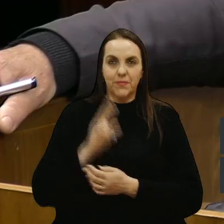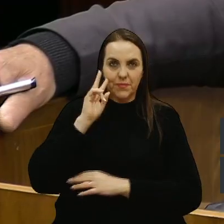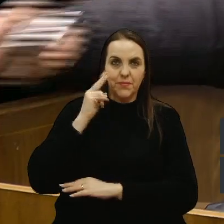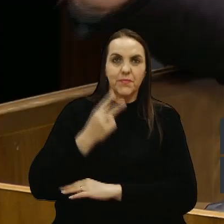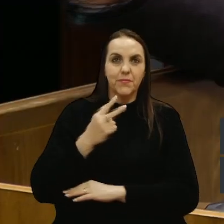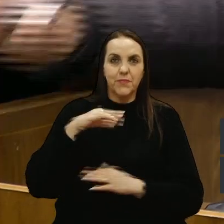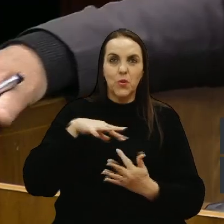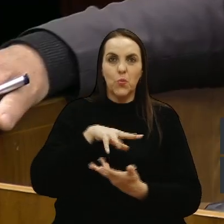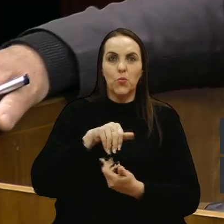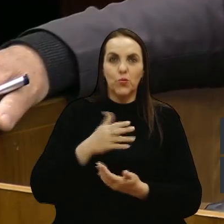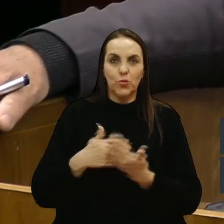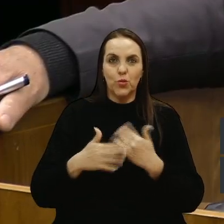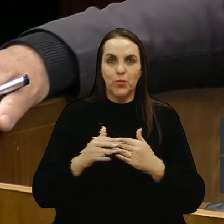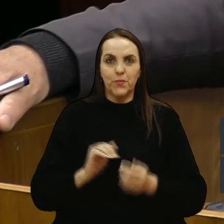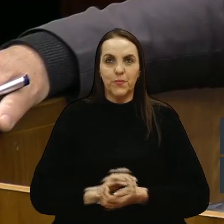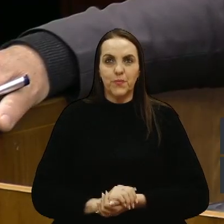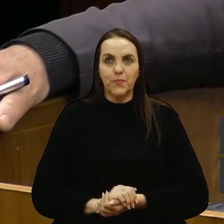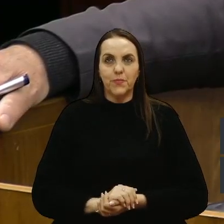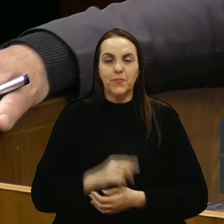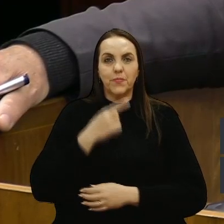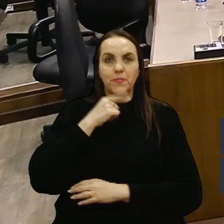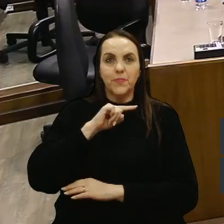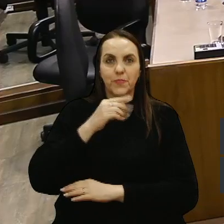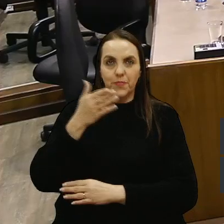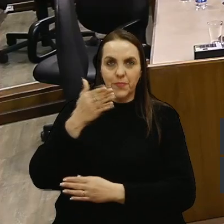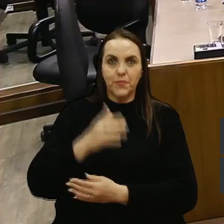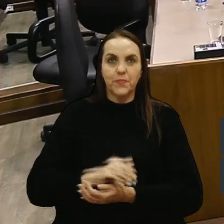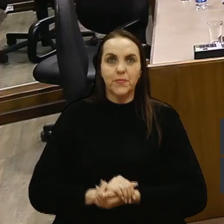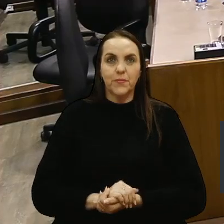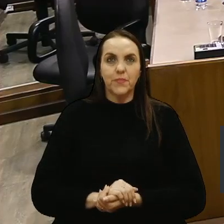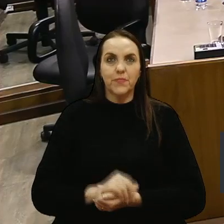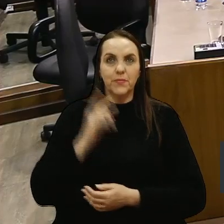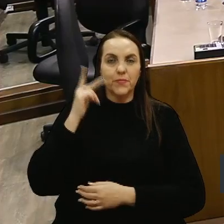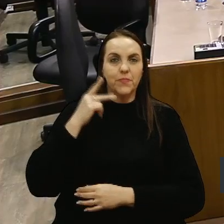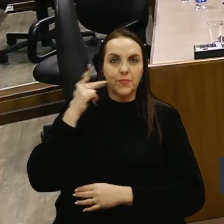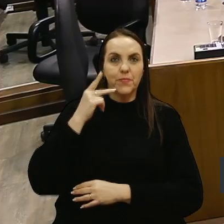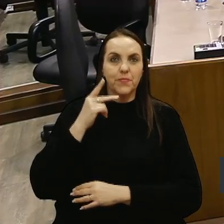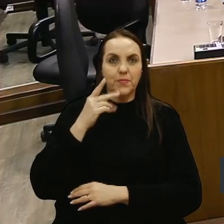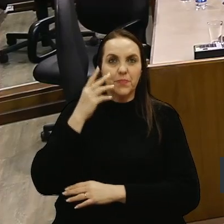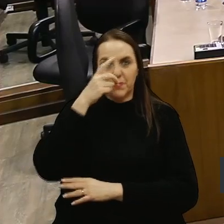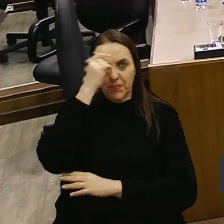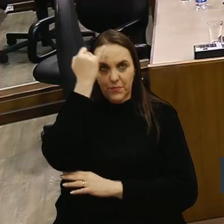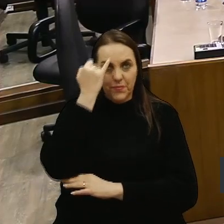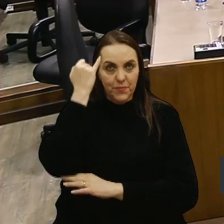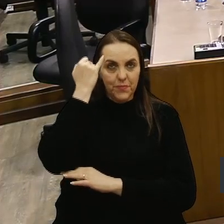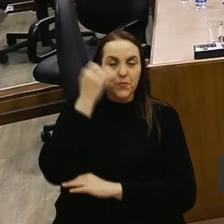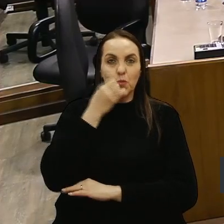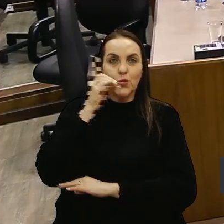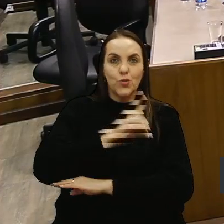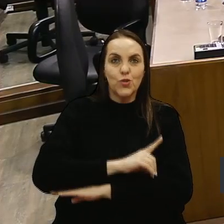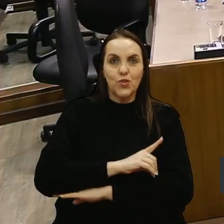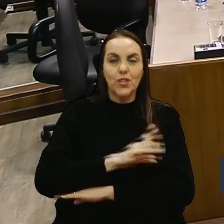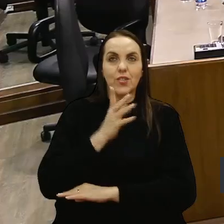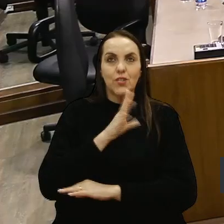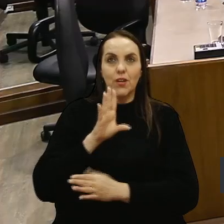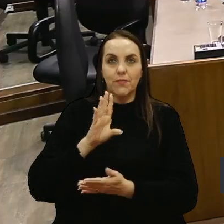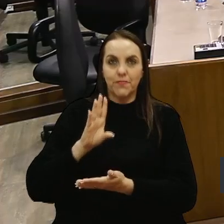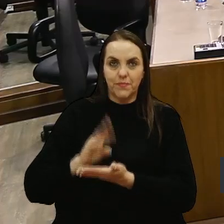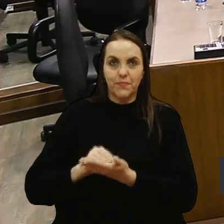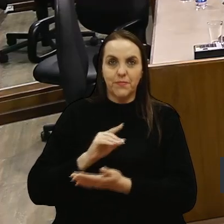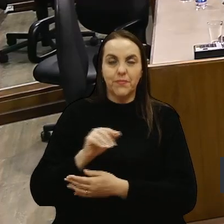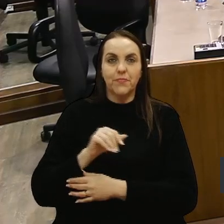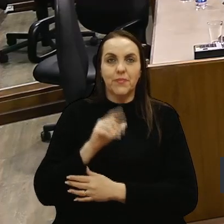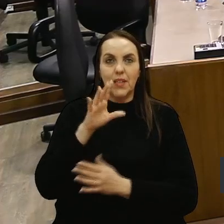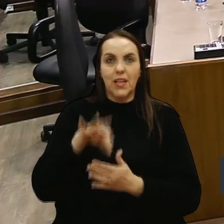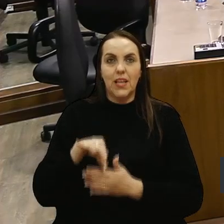no mundo inteiro. Seu à parte, Caleb. Vereador D'Ambrosio, bom dia. Só deixar registrado a minha ausência. Eu estava no café com líderes e pastores do CIEX